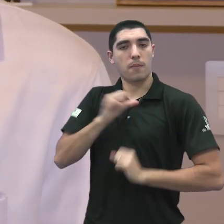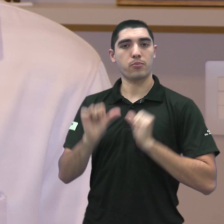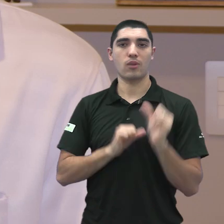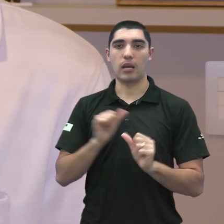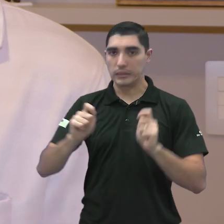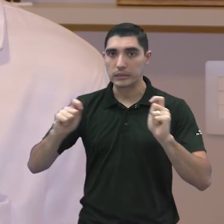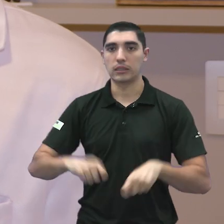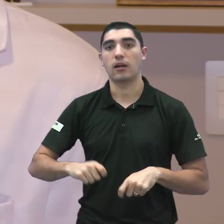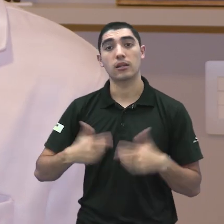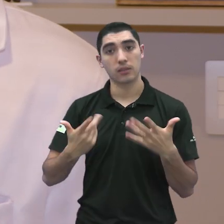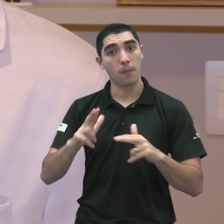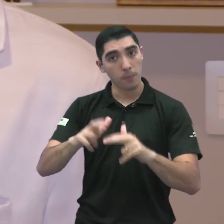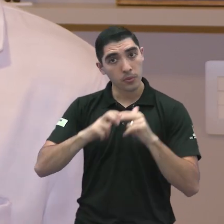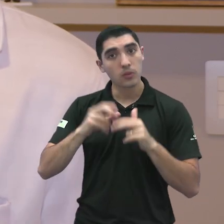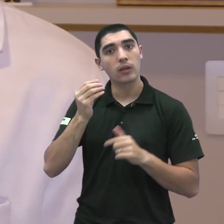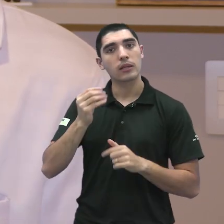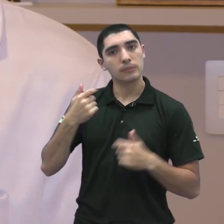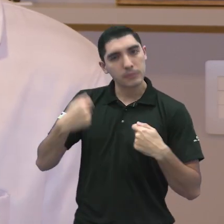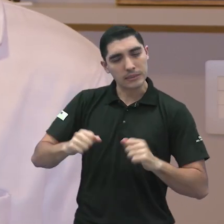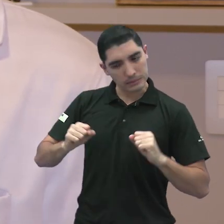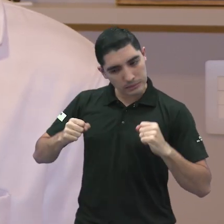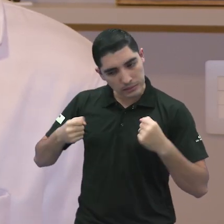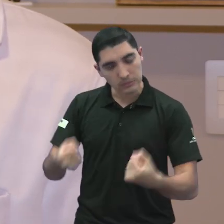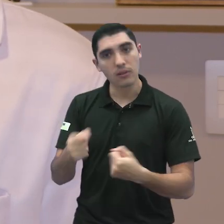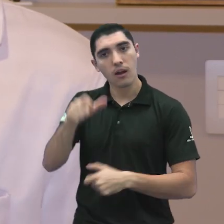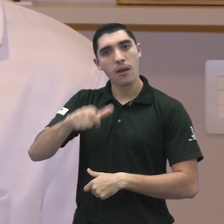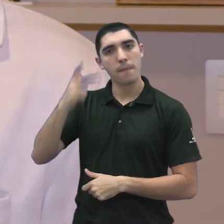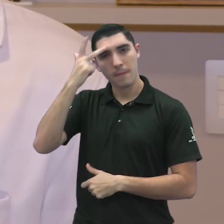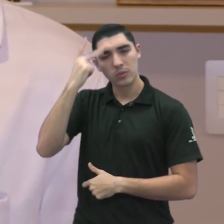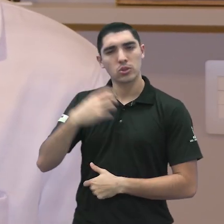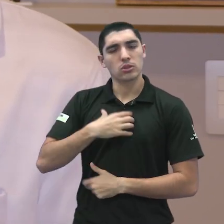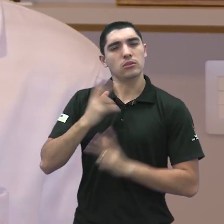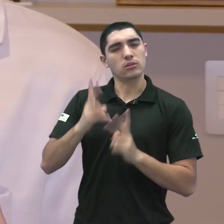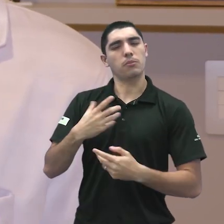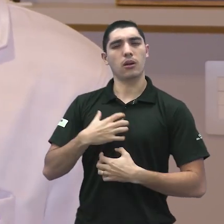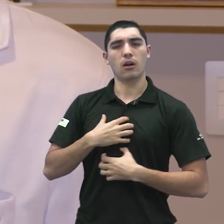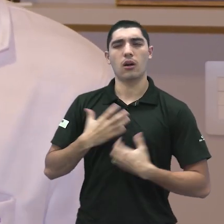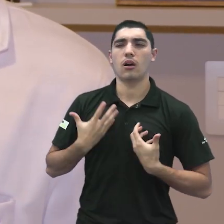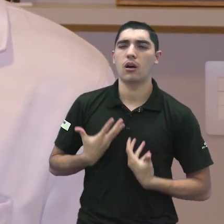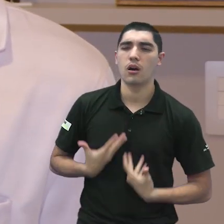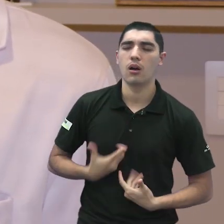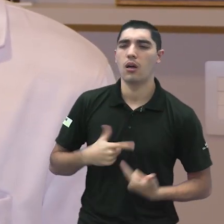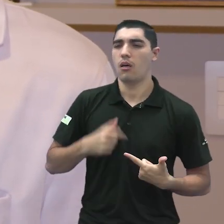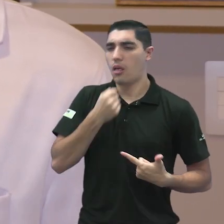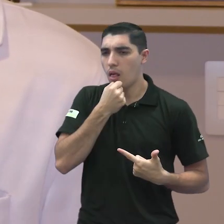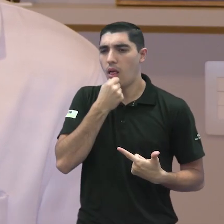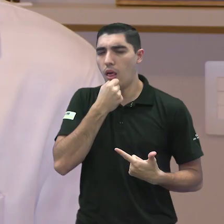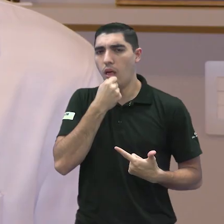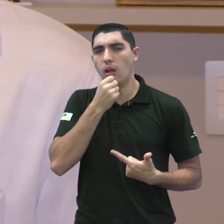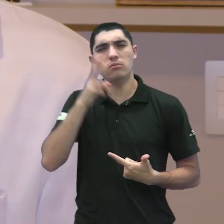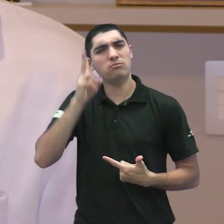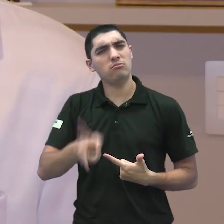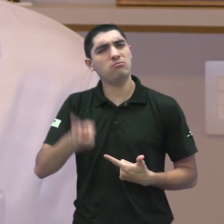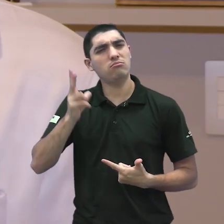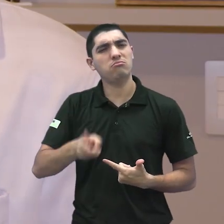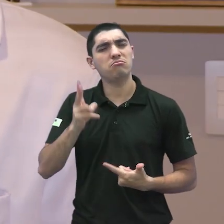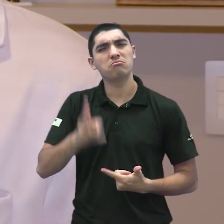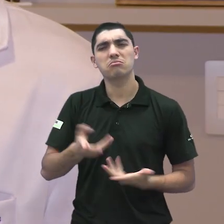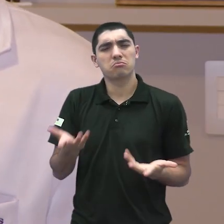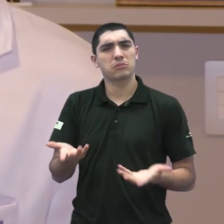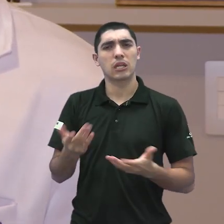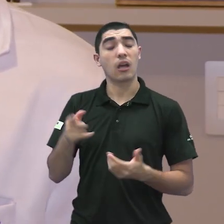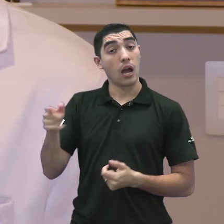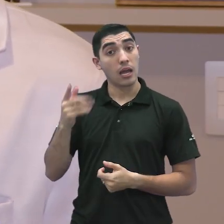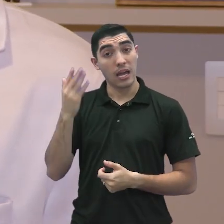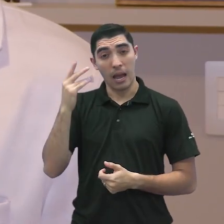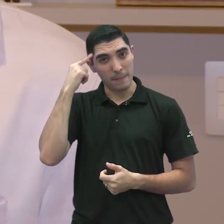precoce muda muito a vida da pessoa. Então, a conscientização é importante para trazer aquela pessoa que tem um certo grau de cansaço, que tem aquela